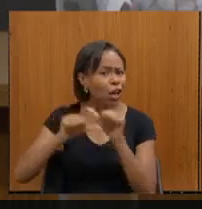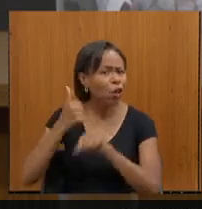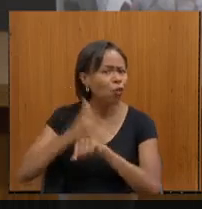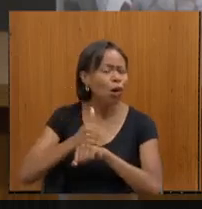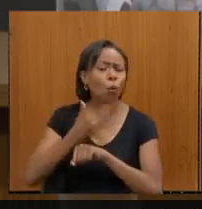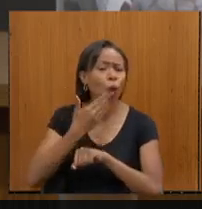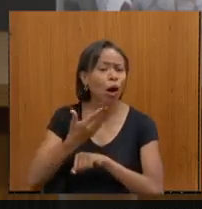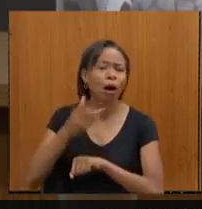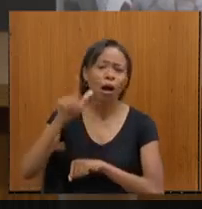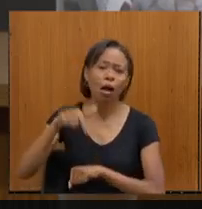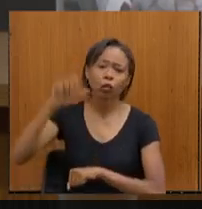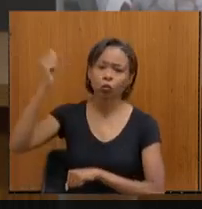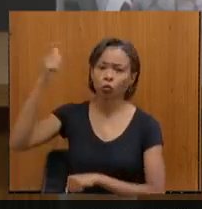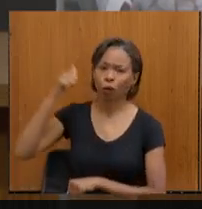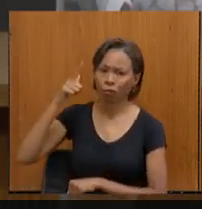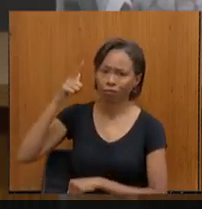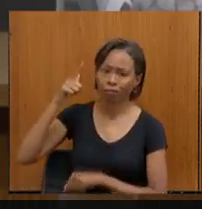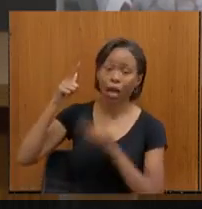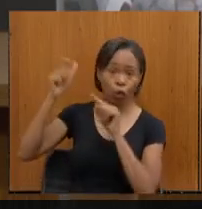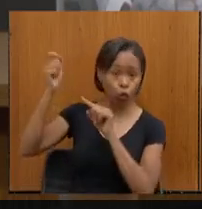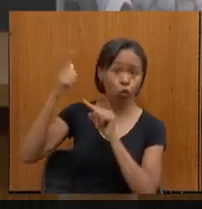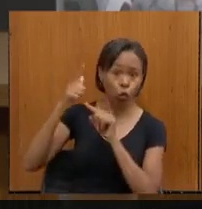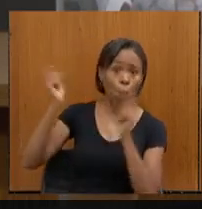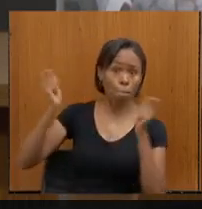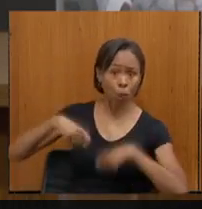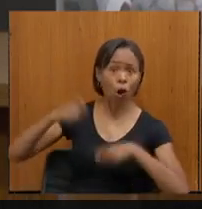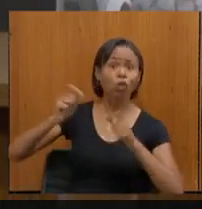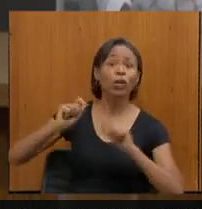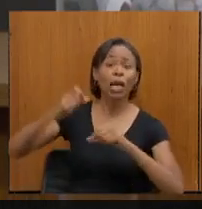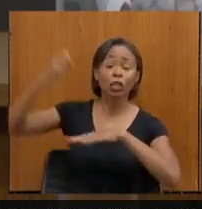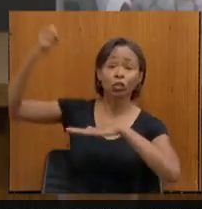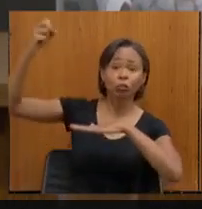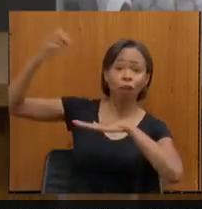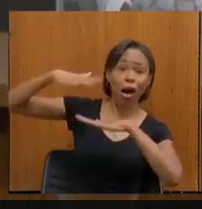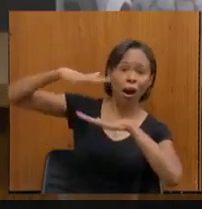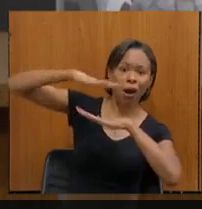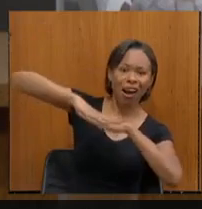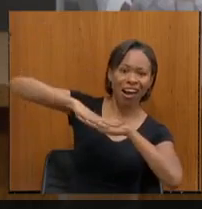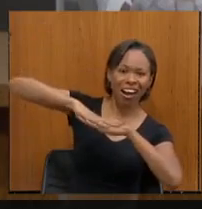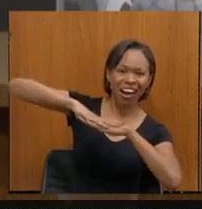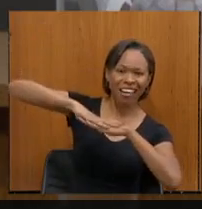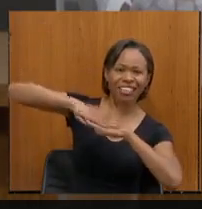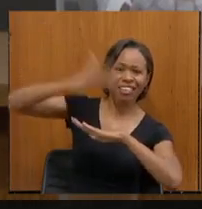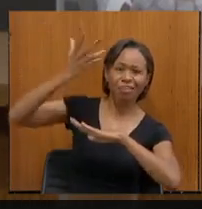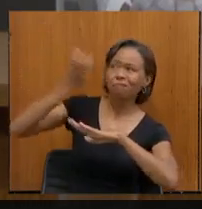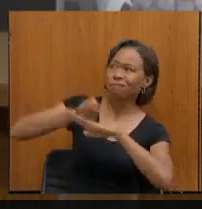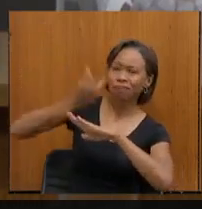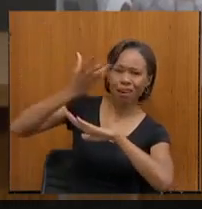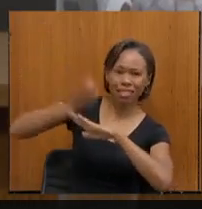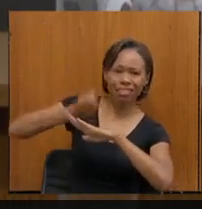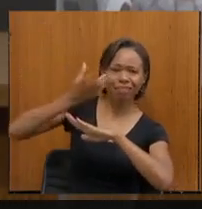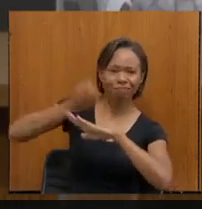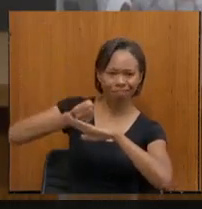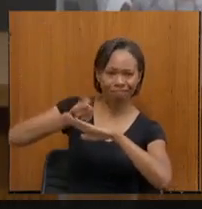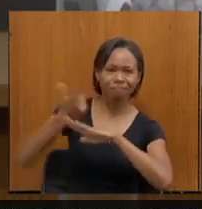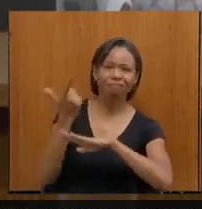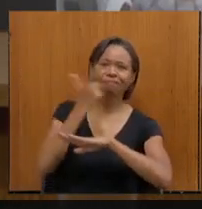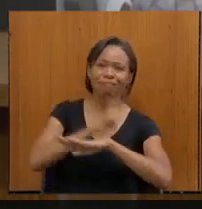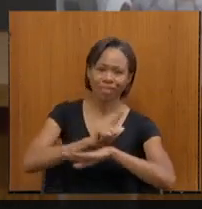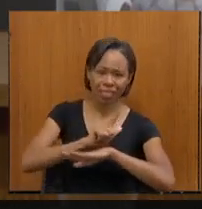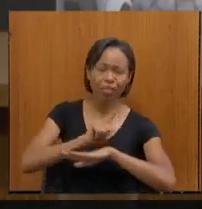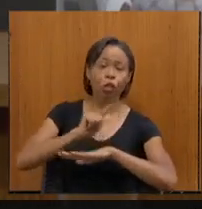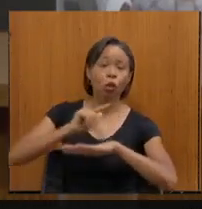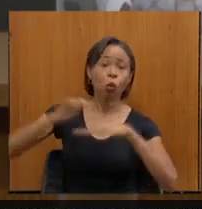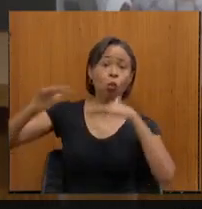do solo a gente consegue gerar energia elétrica com placas fotovoltaicas o sol é responsável pelo movimento do ar